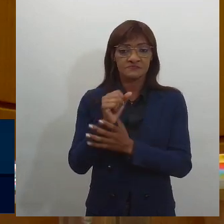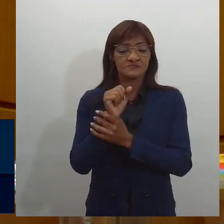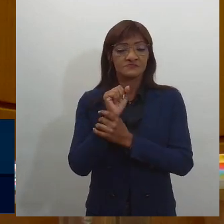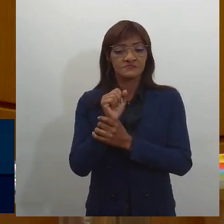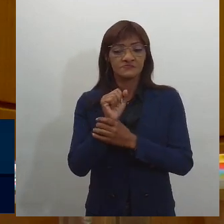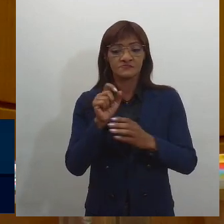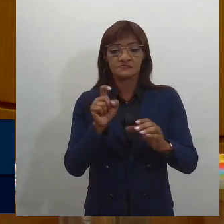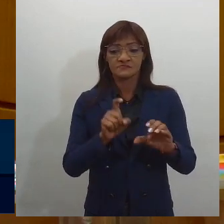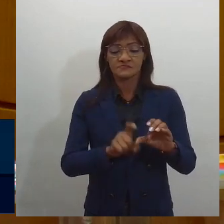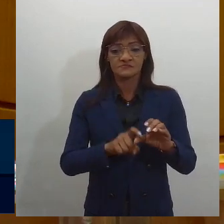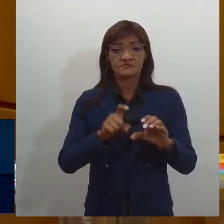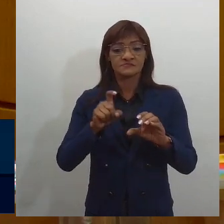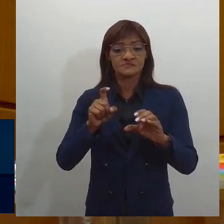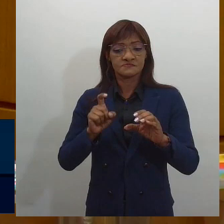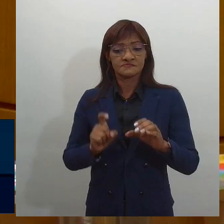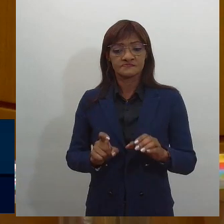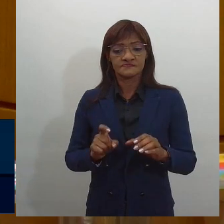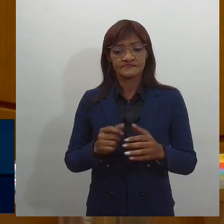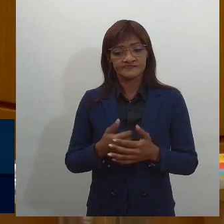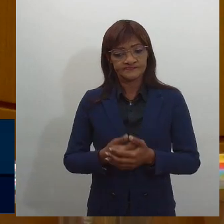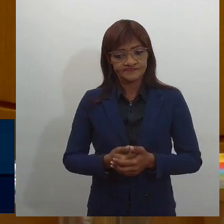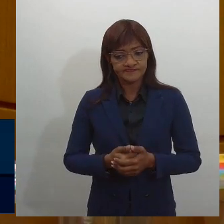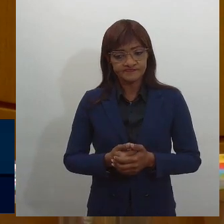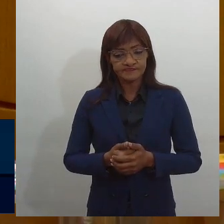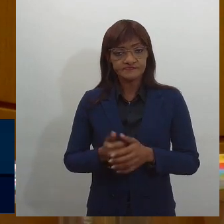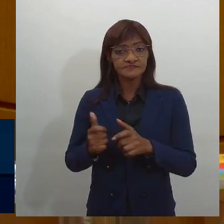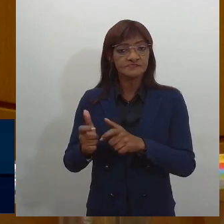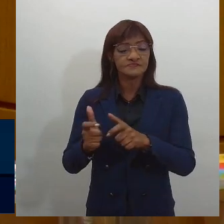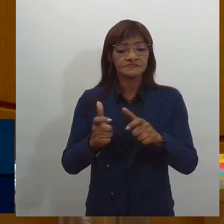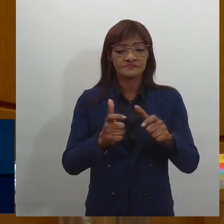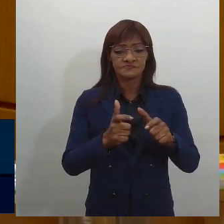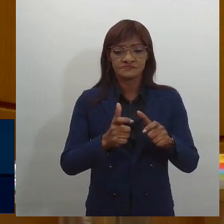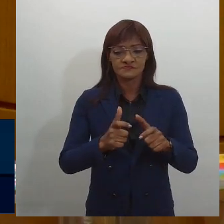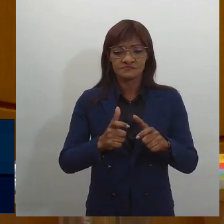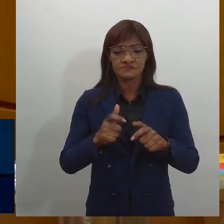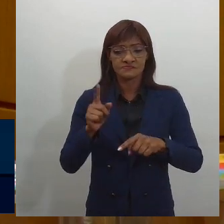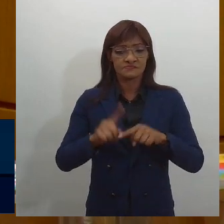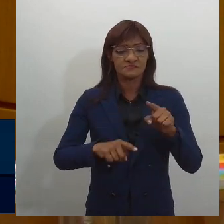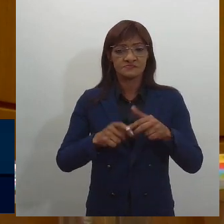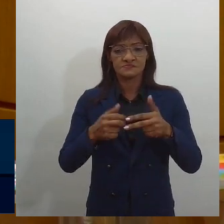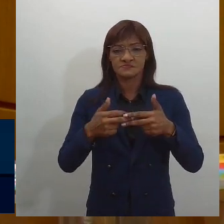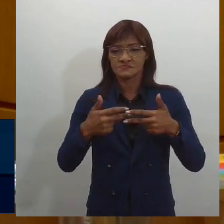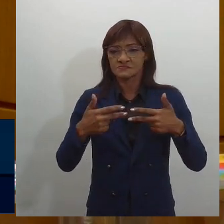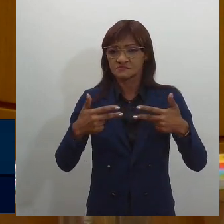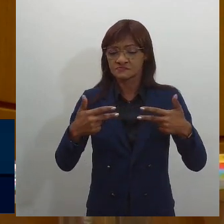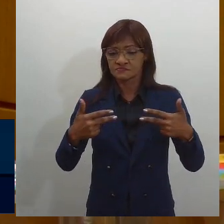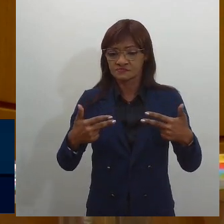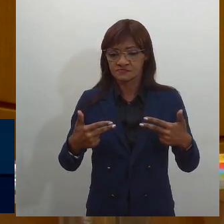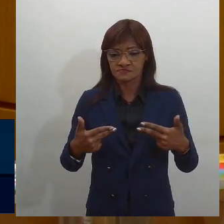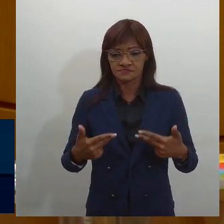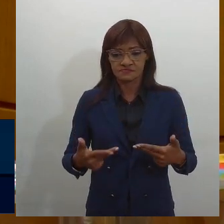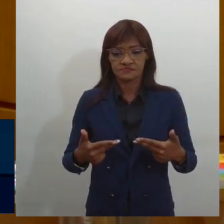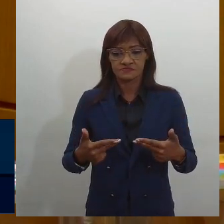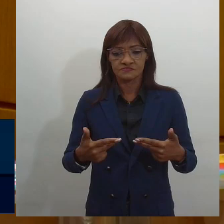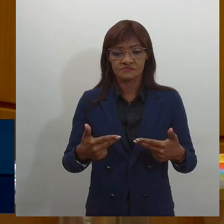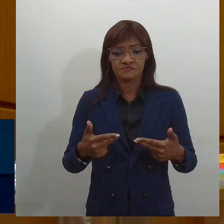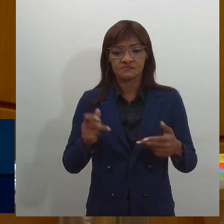espaços mobiliários, equipamentos urbanos, edificações,